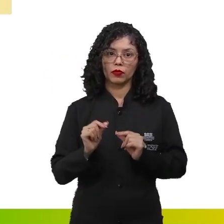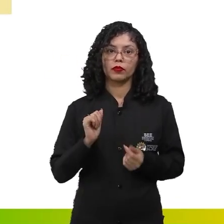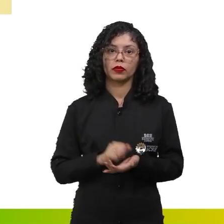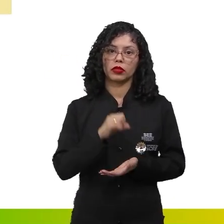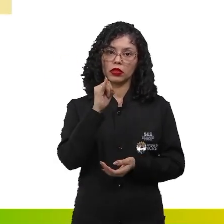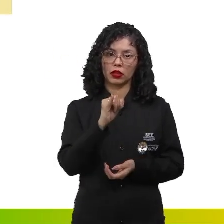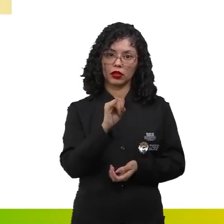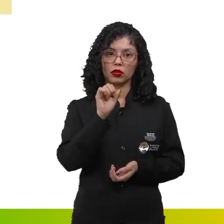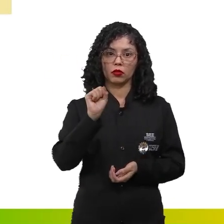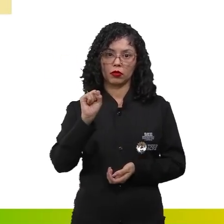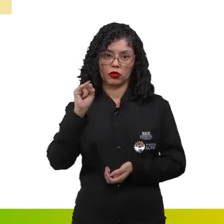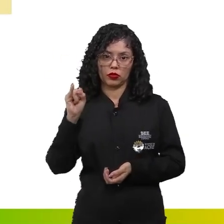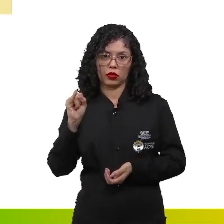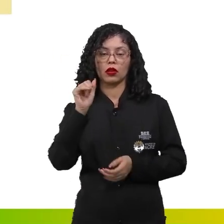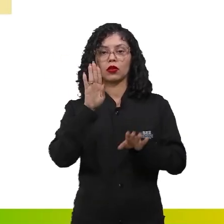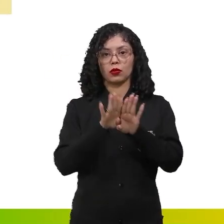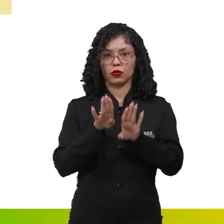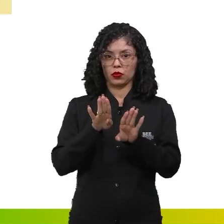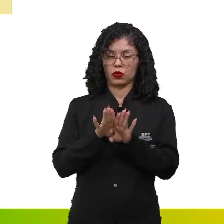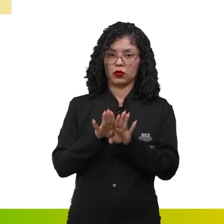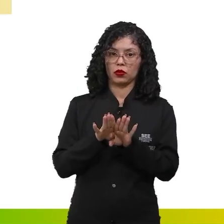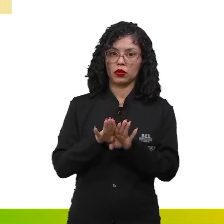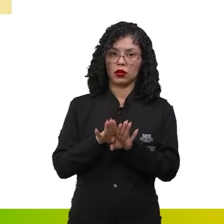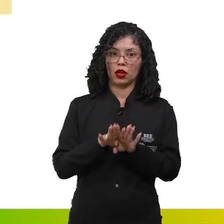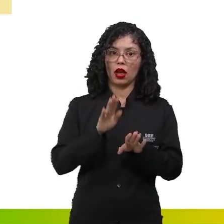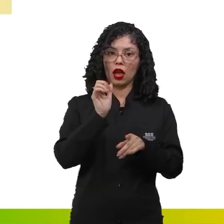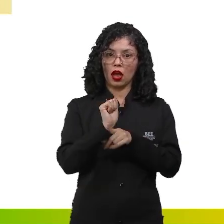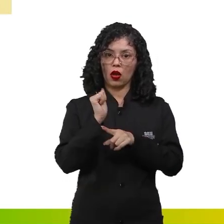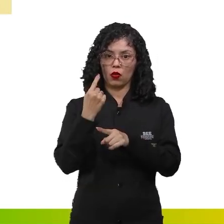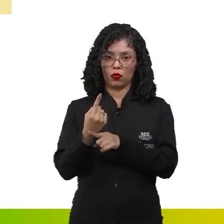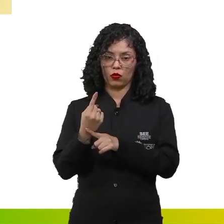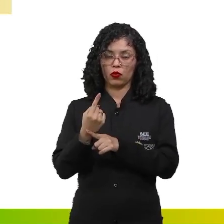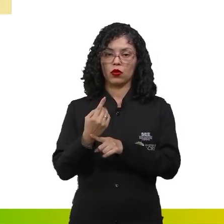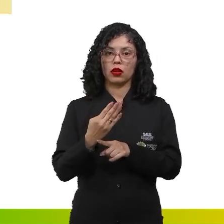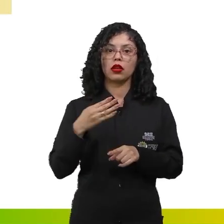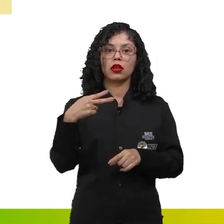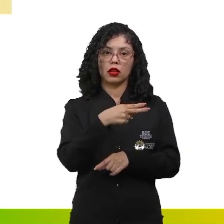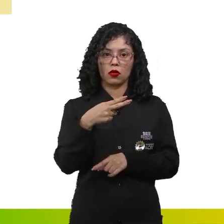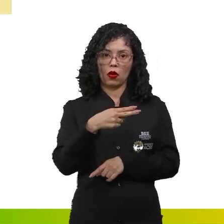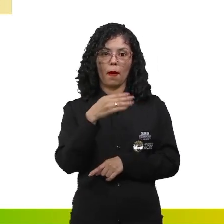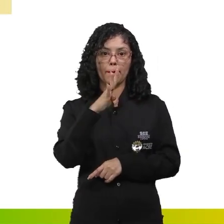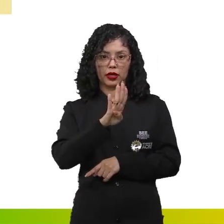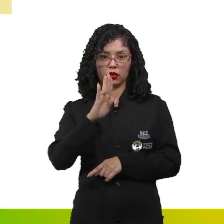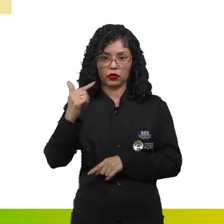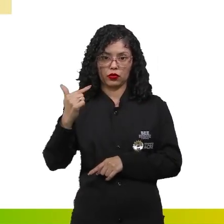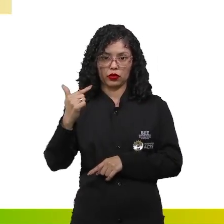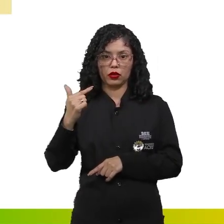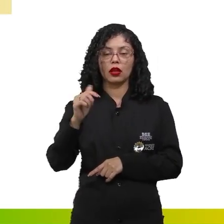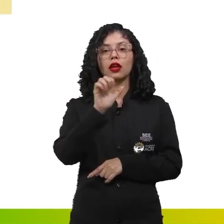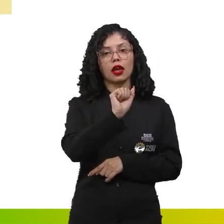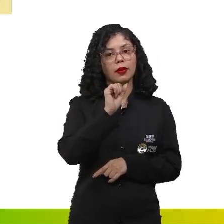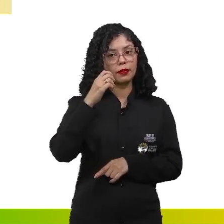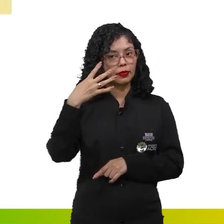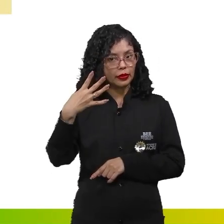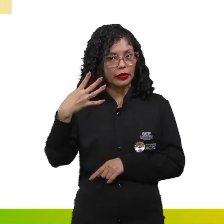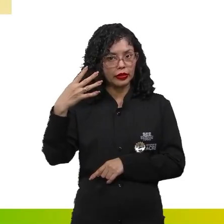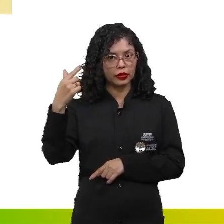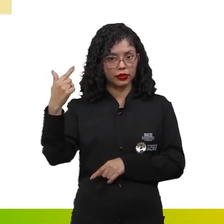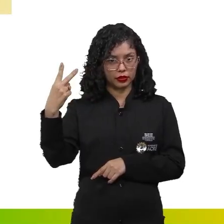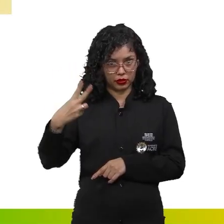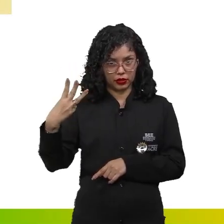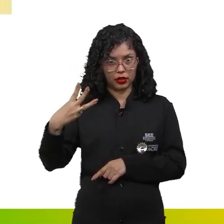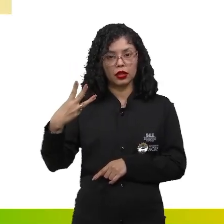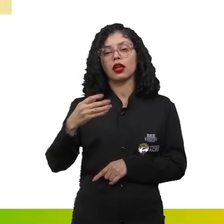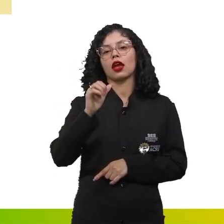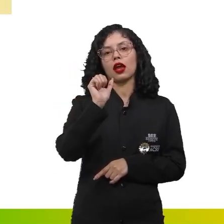Se somente se o A1 sobre P1 foi igual a A2 sobre P2, A3 sobre P3,